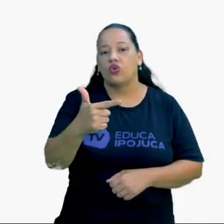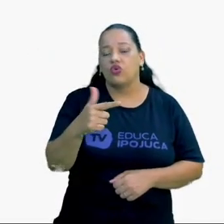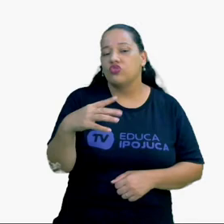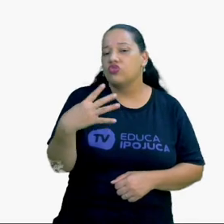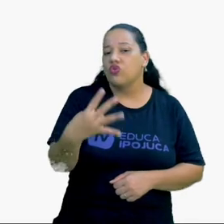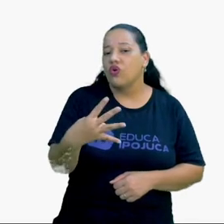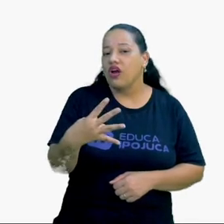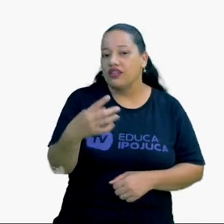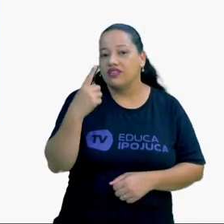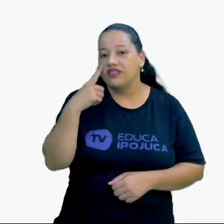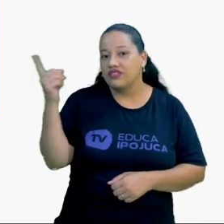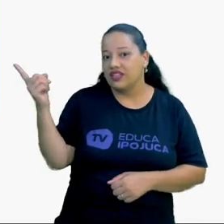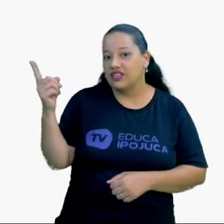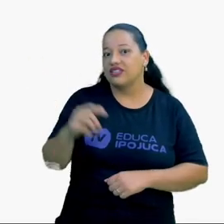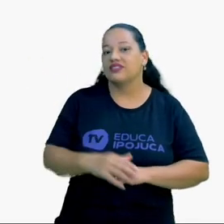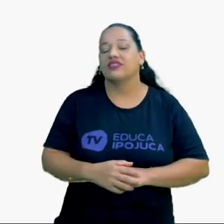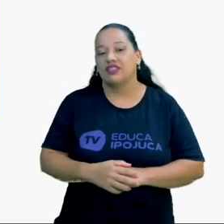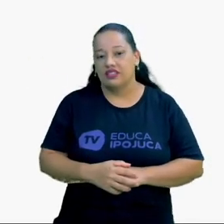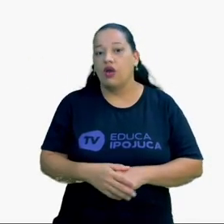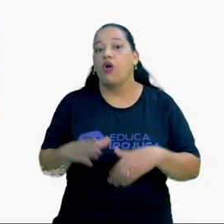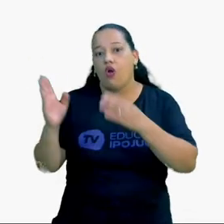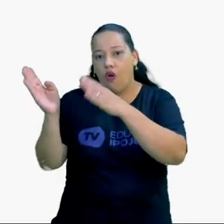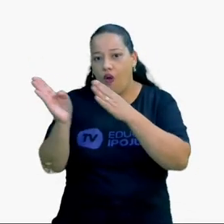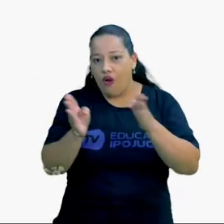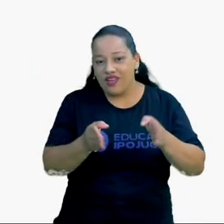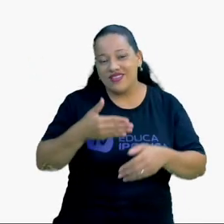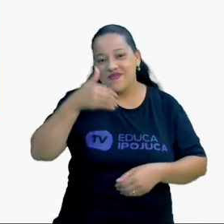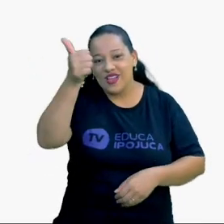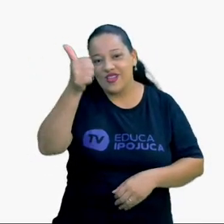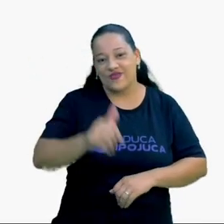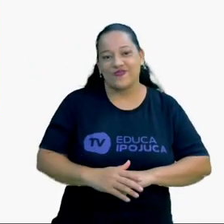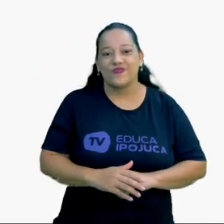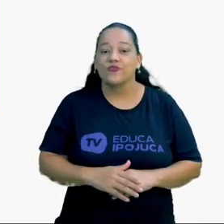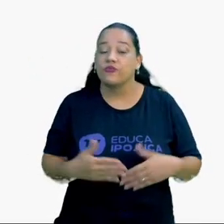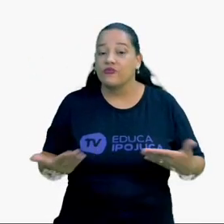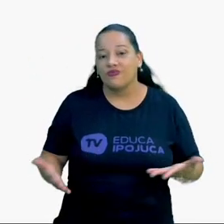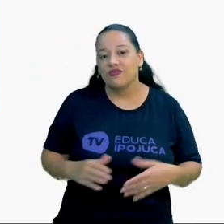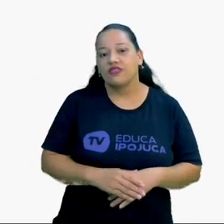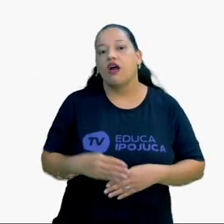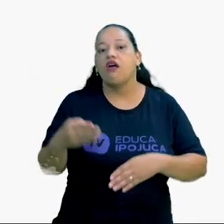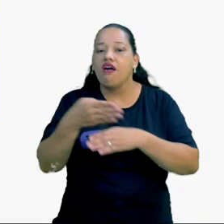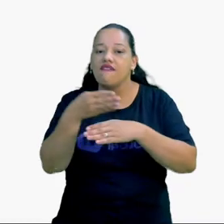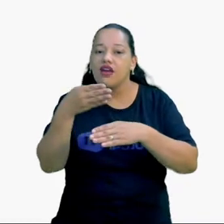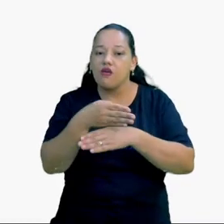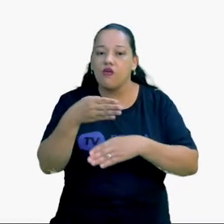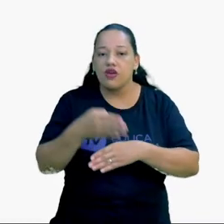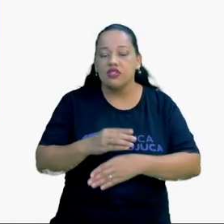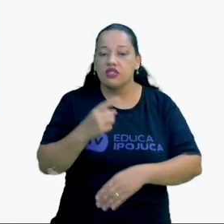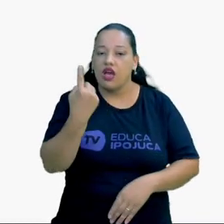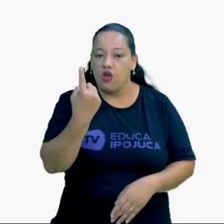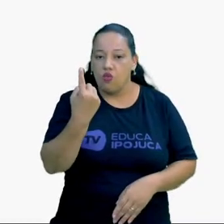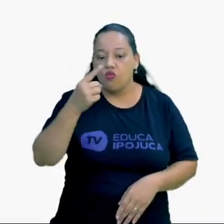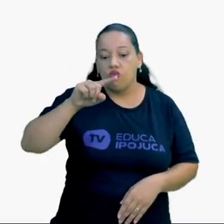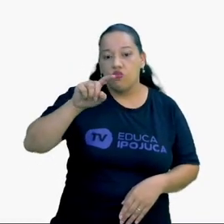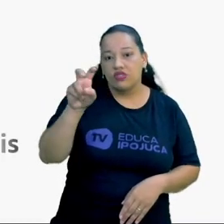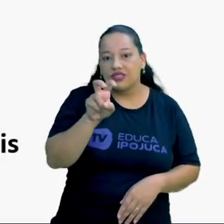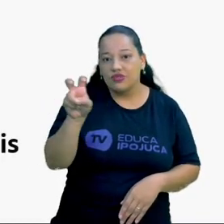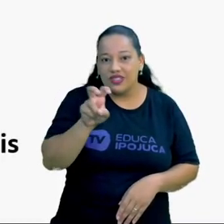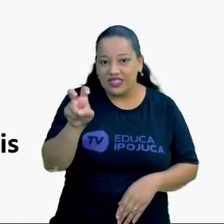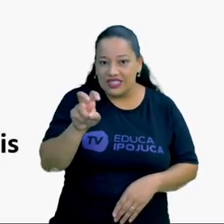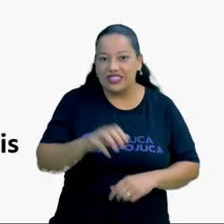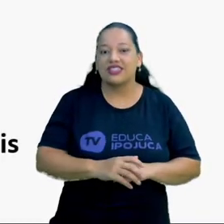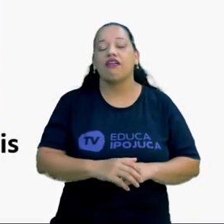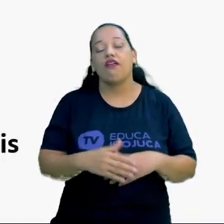4. Tá vendo que pela ordem fica mais fácil? Então, a frequência de